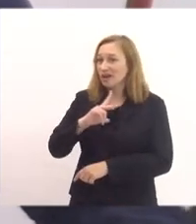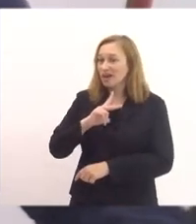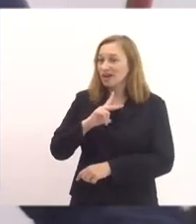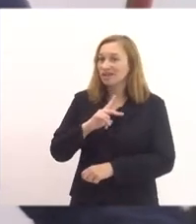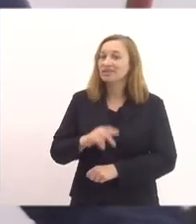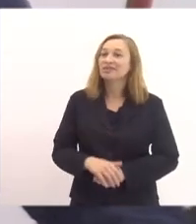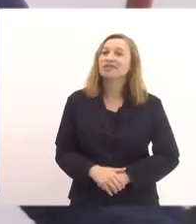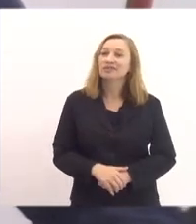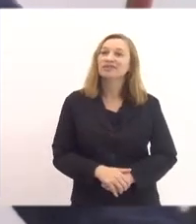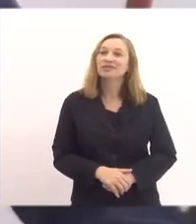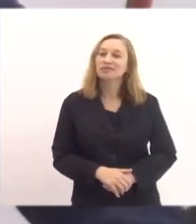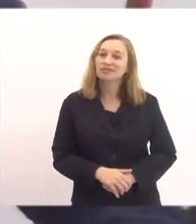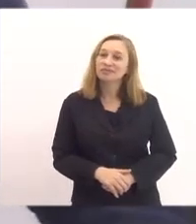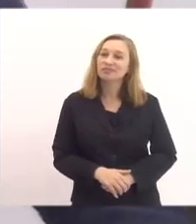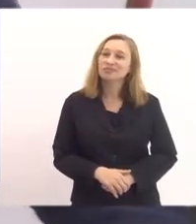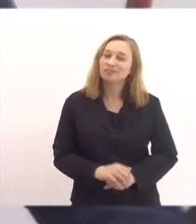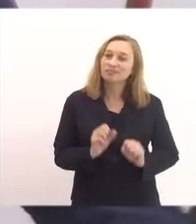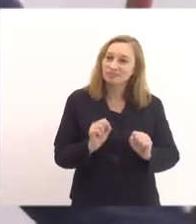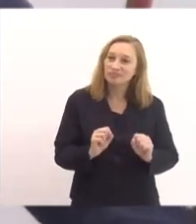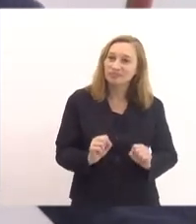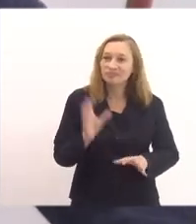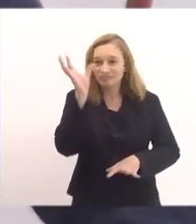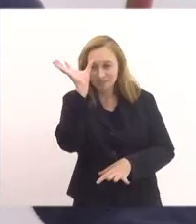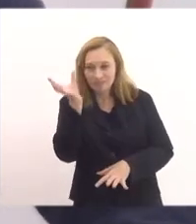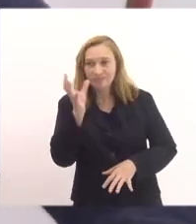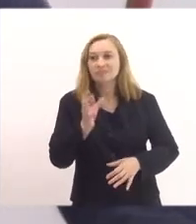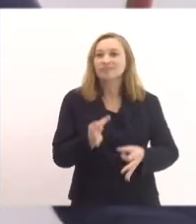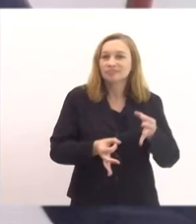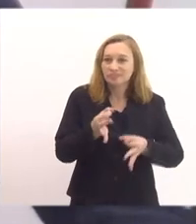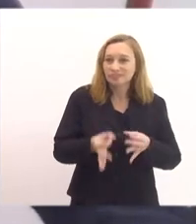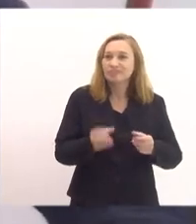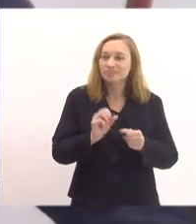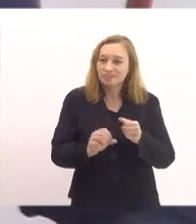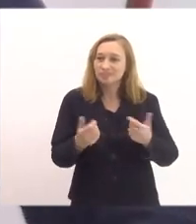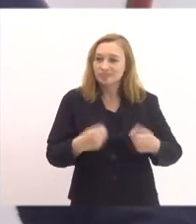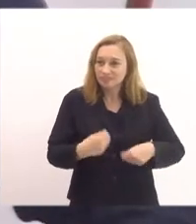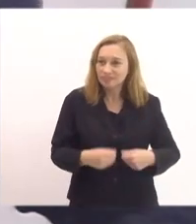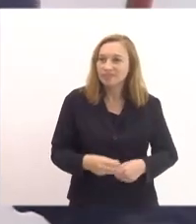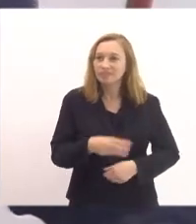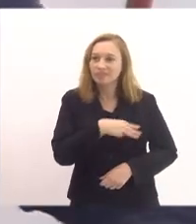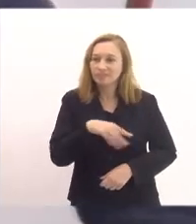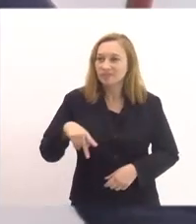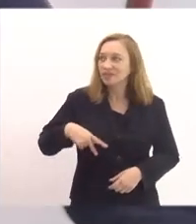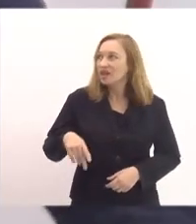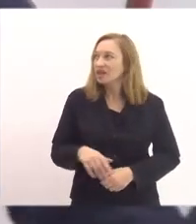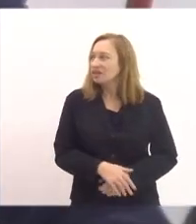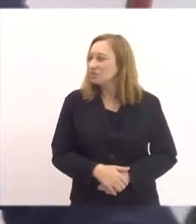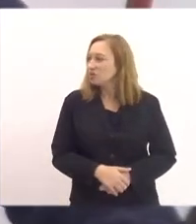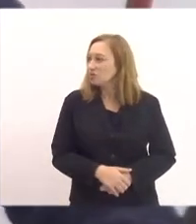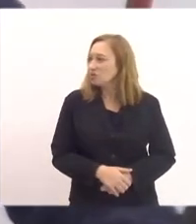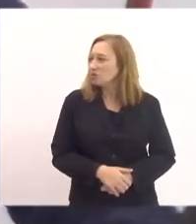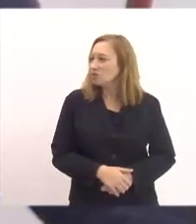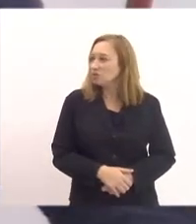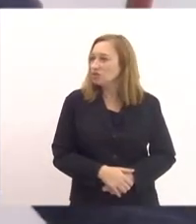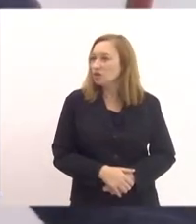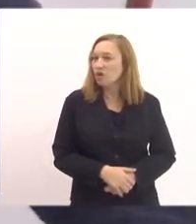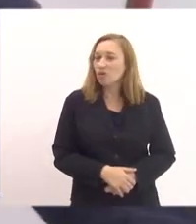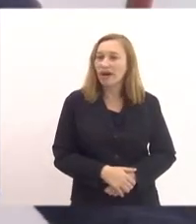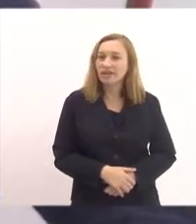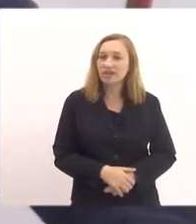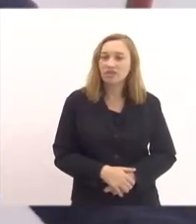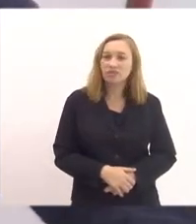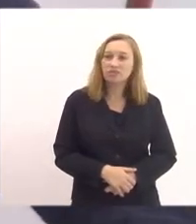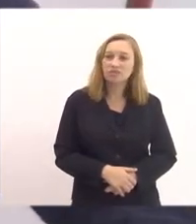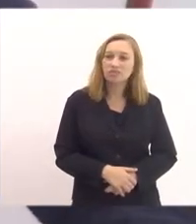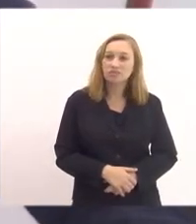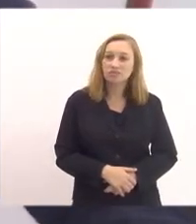para resolver individual, isso aqui é o global, isso aqui precisa de justiça, isso aqui precisa de MP, isso aqui precisa de IPGE, isso aqui precisa de sei lá o quê. A gente vai tentando